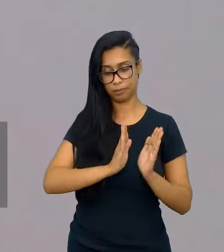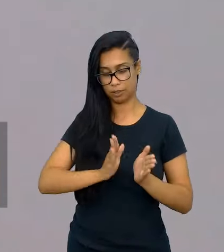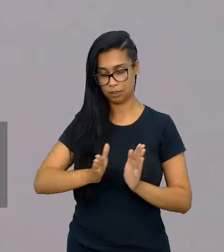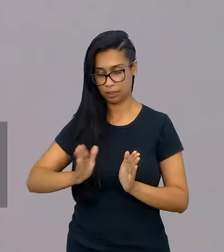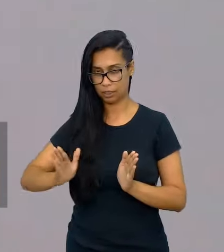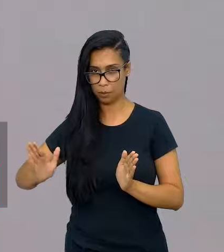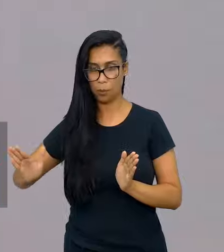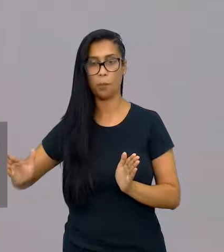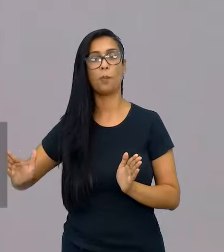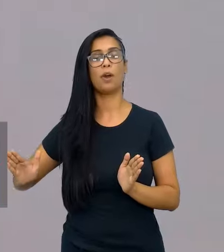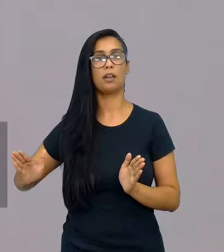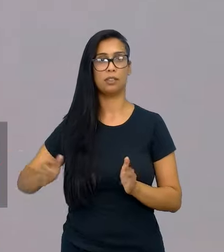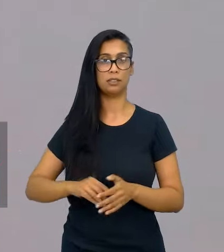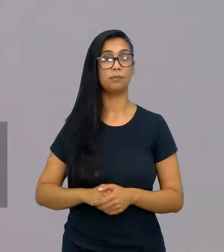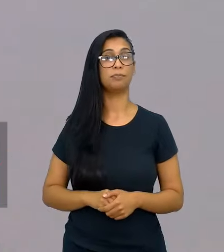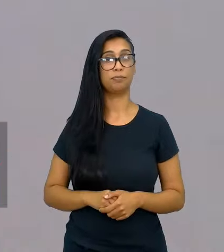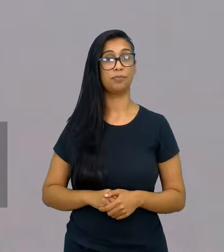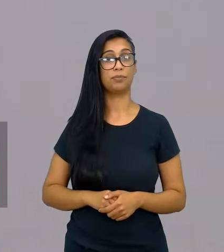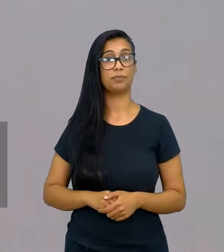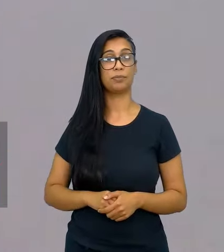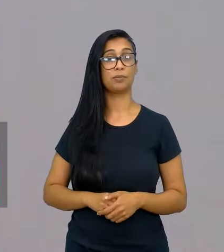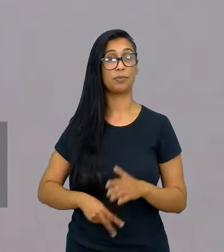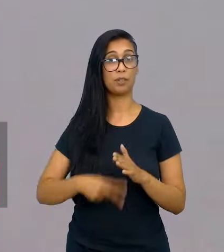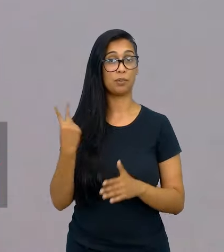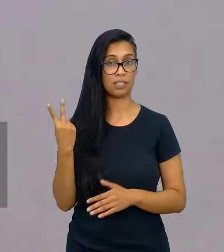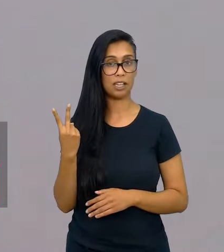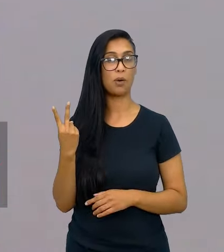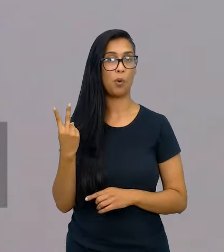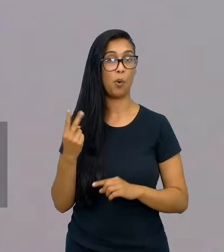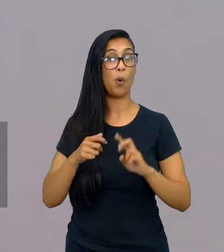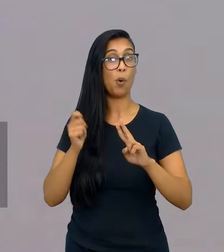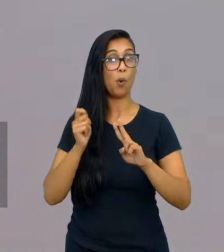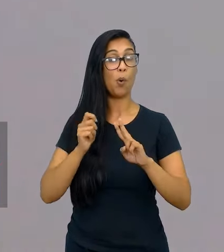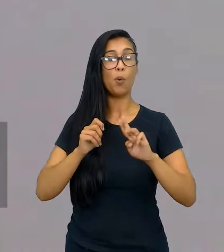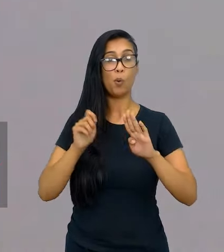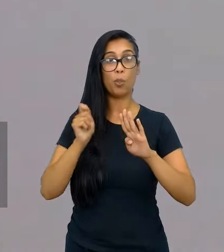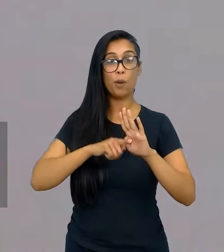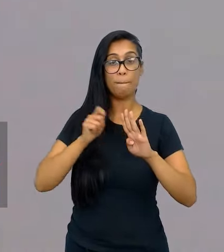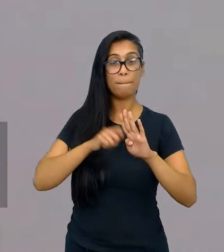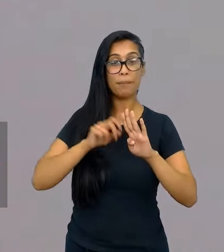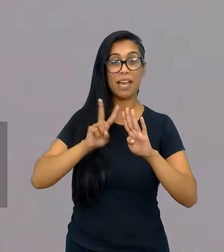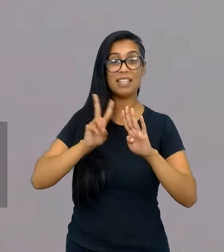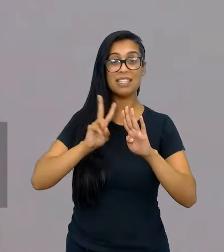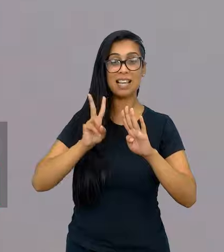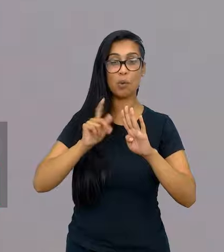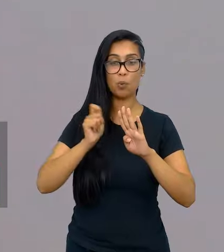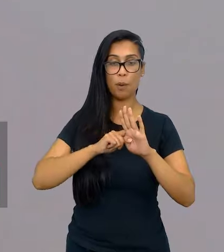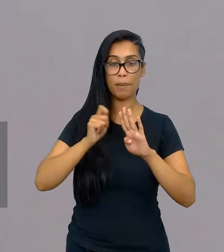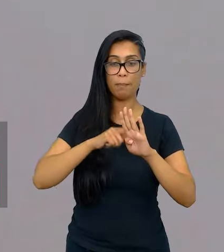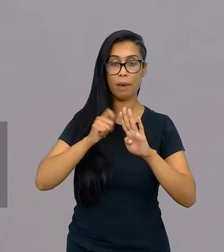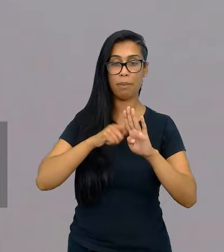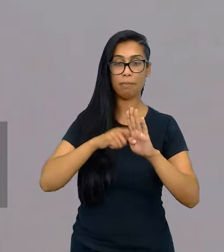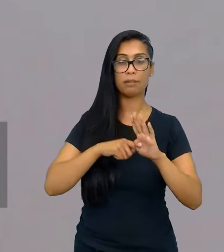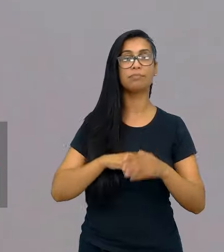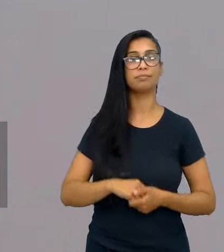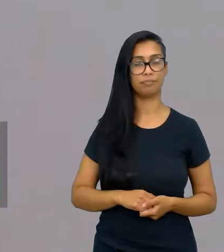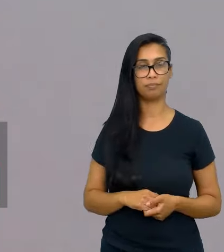o segundo bimestre. Vou apresentar minha tela para que nós possamos continuar com a